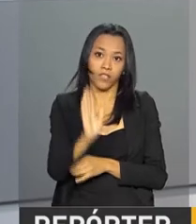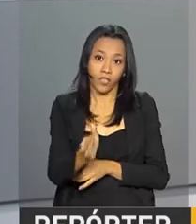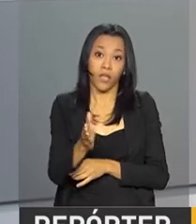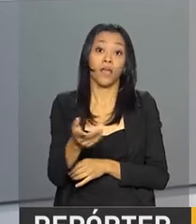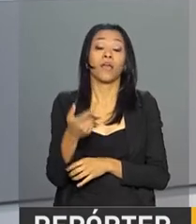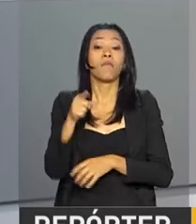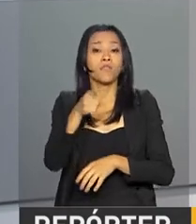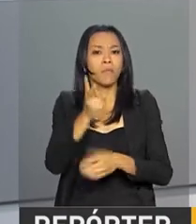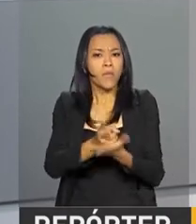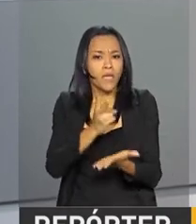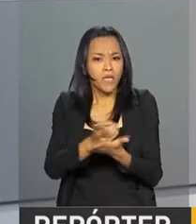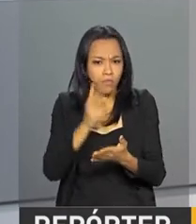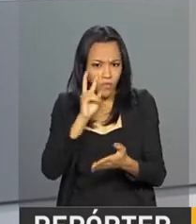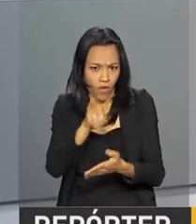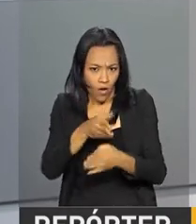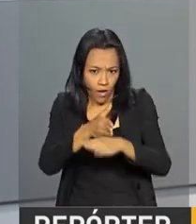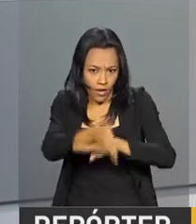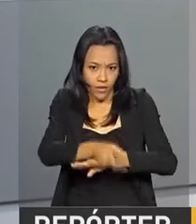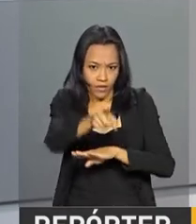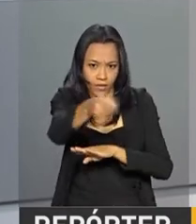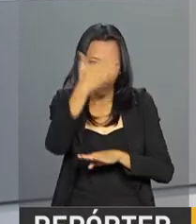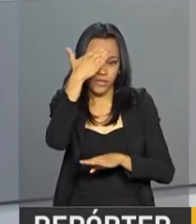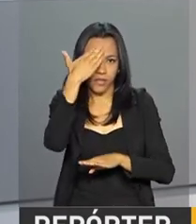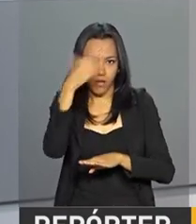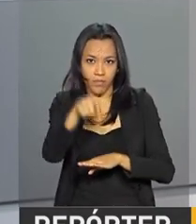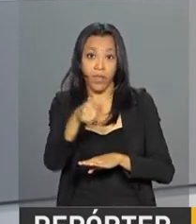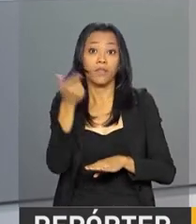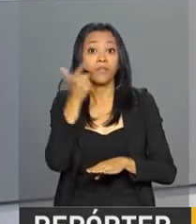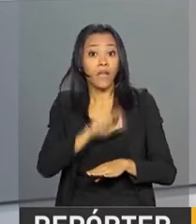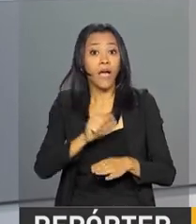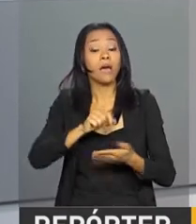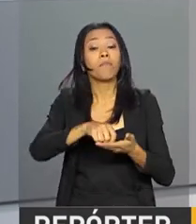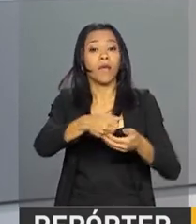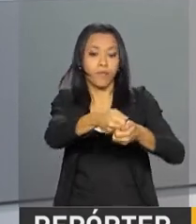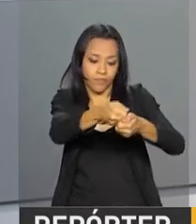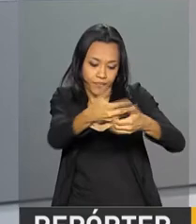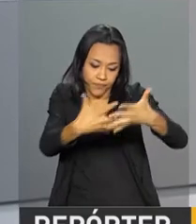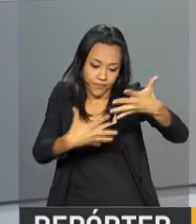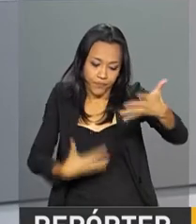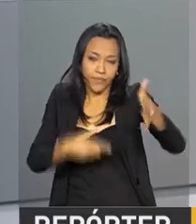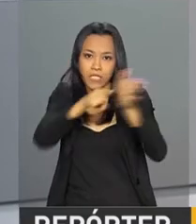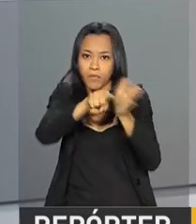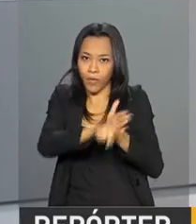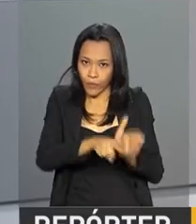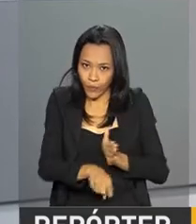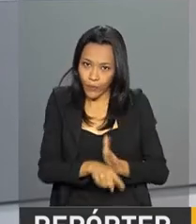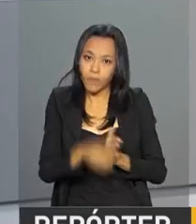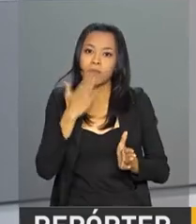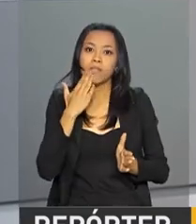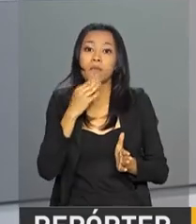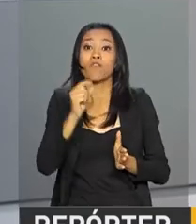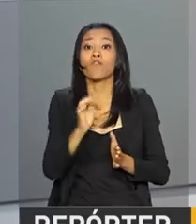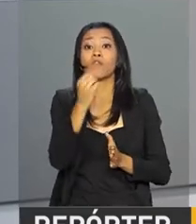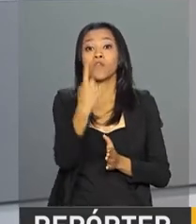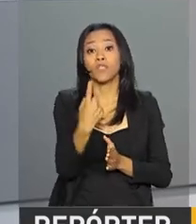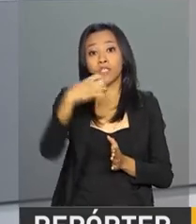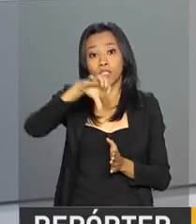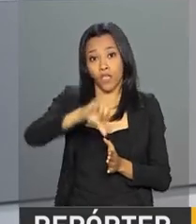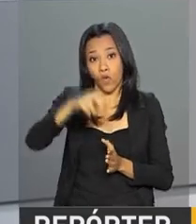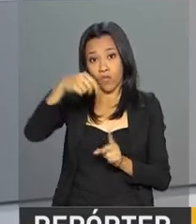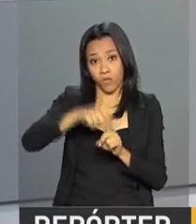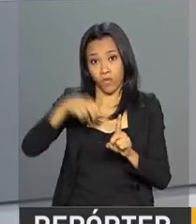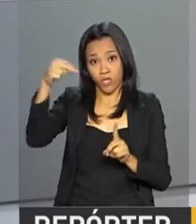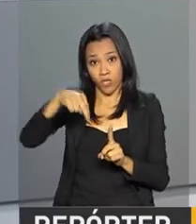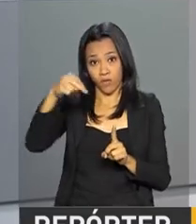no mesmo endereço que você vê na tela é possível fazer o download dos cadernos de questões ou seja foi aplicado no dia 19 de novembro deste ano